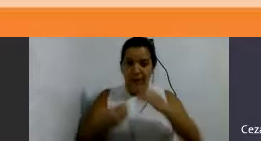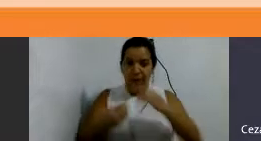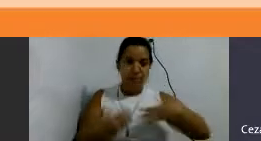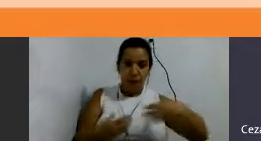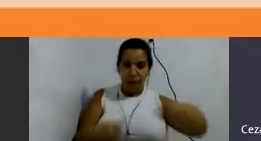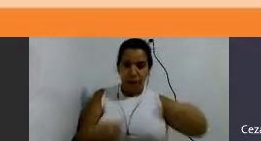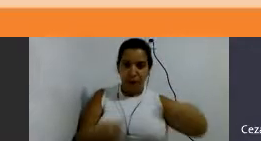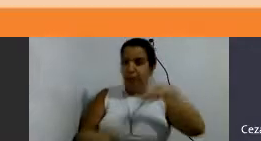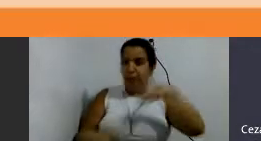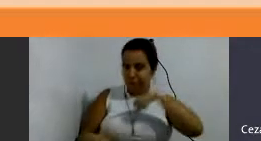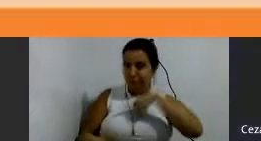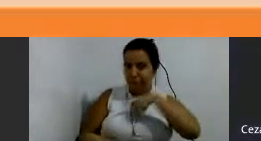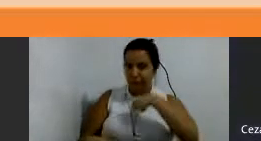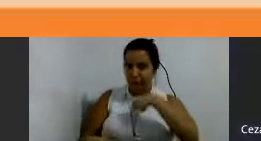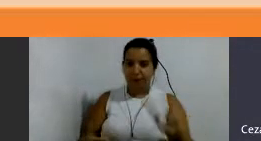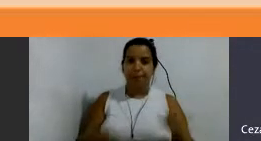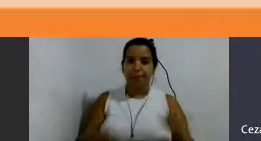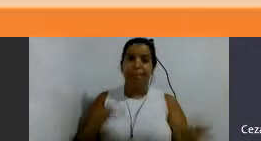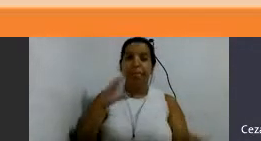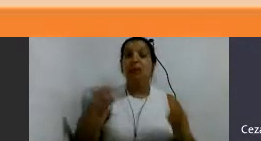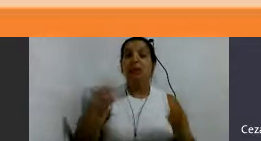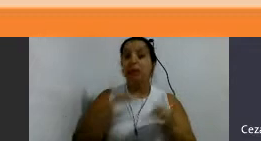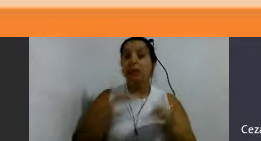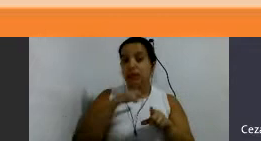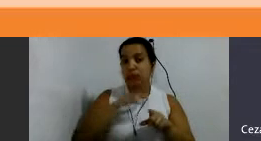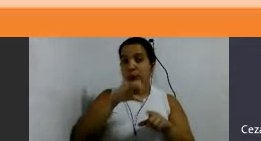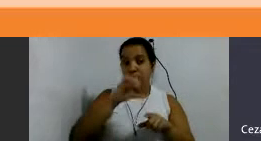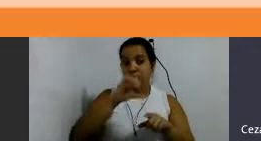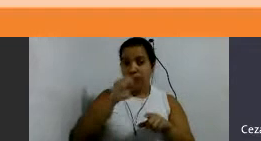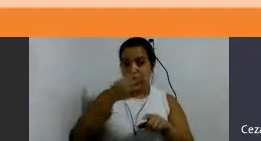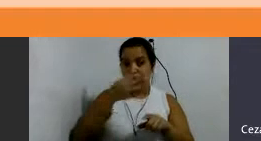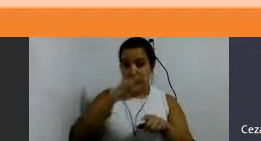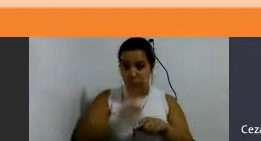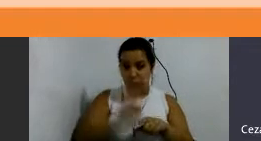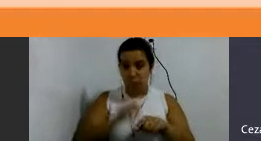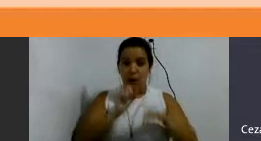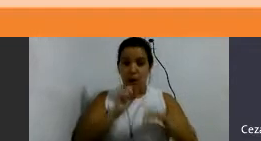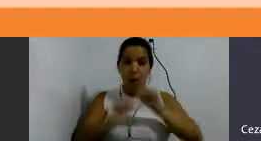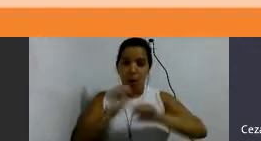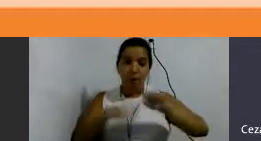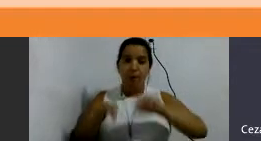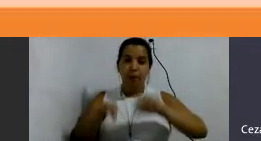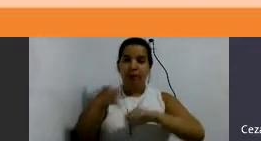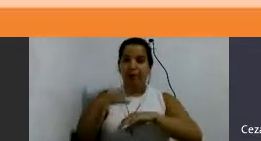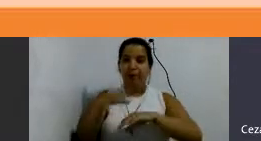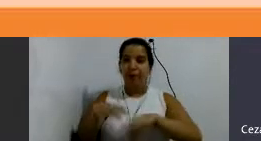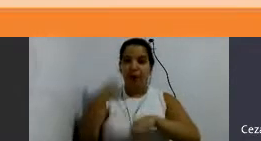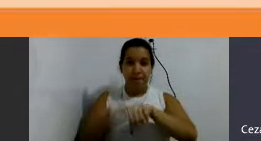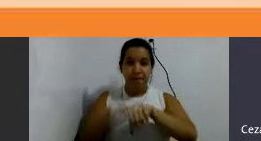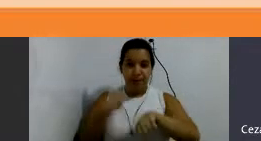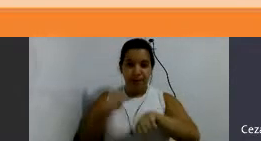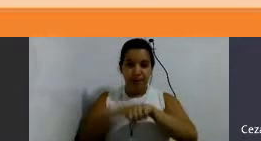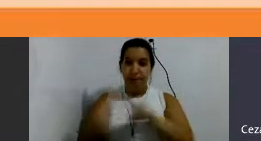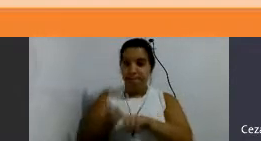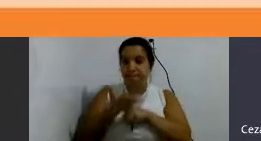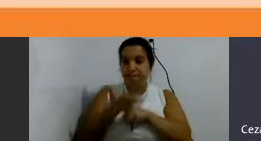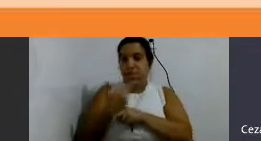se reproduzir. O cisto já é uma forma vegetativa e de resistência, então